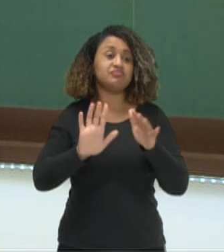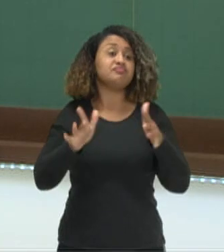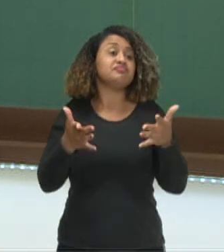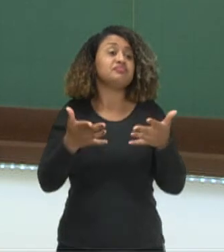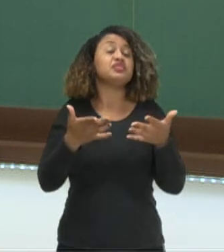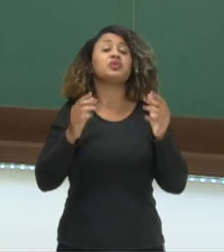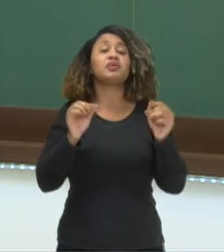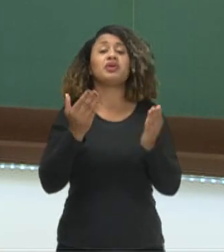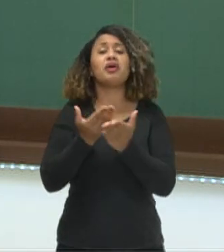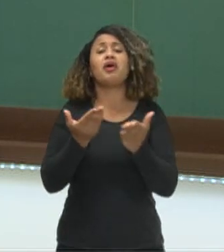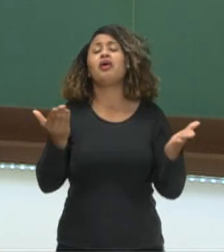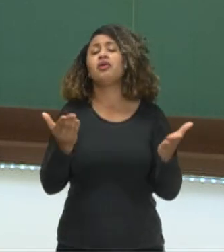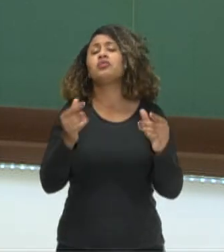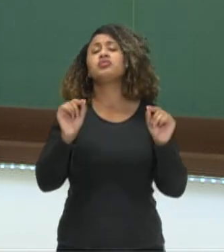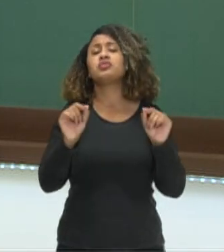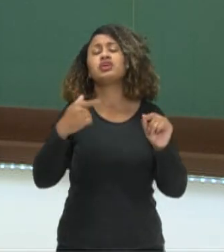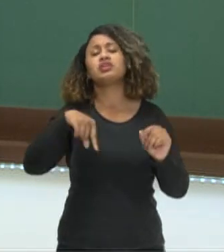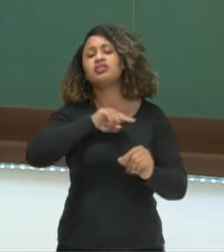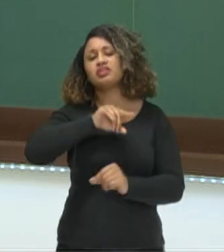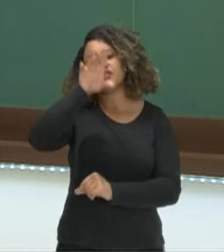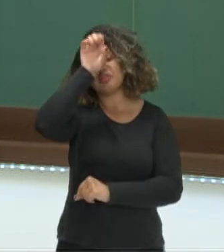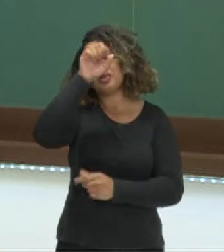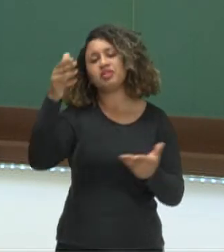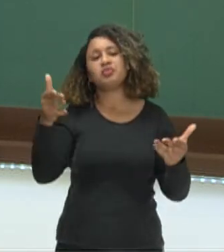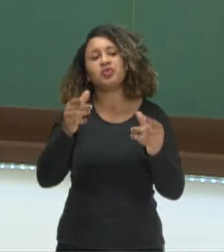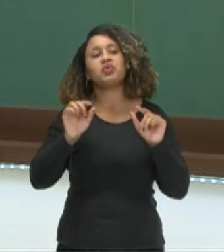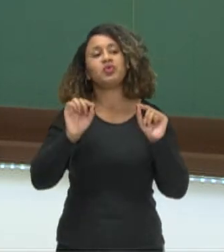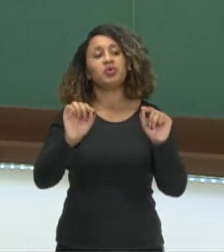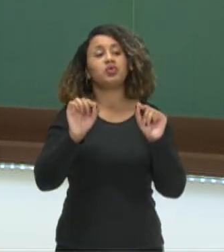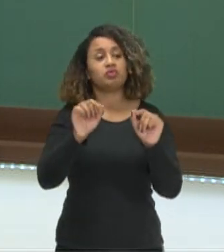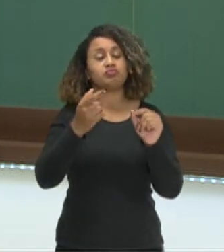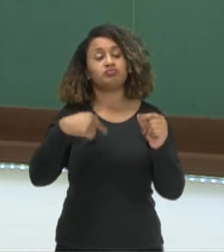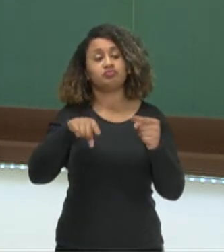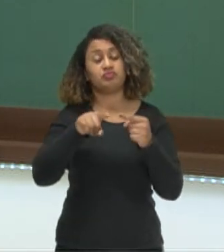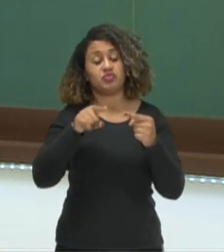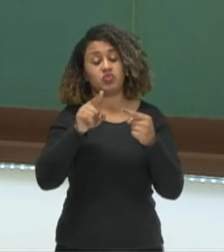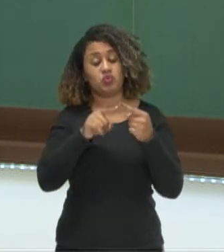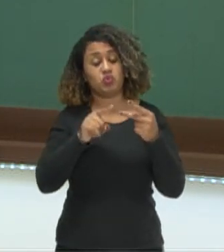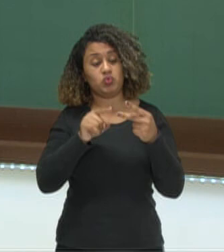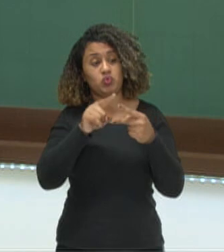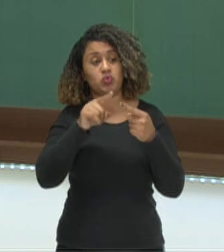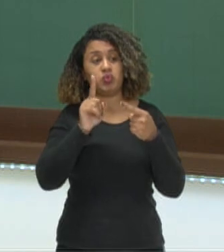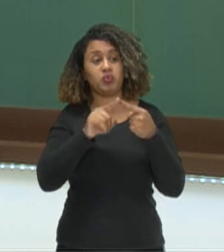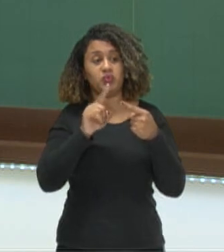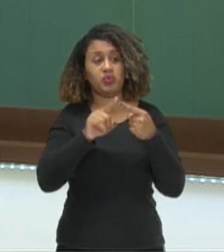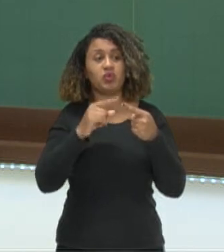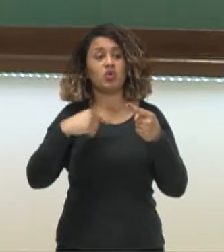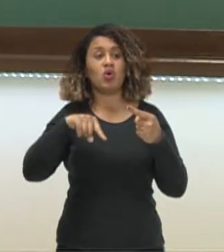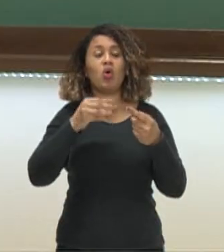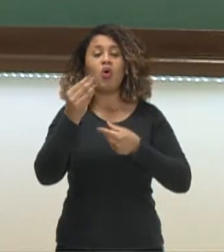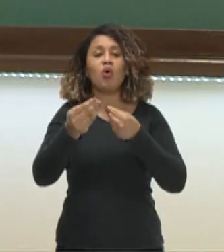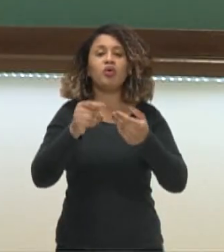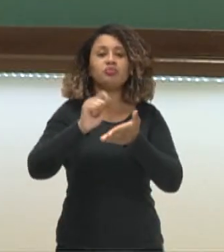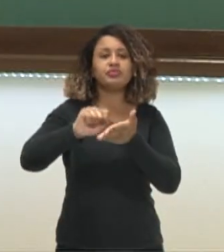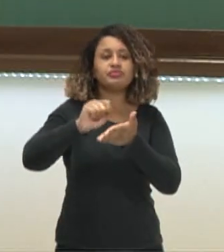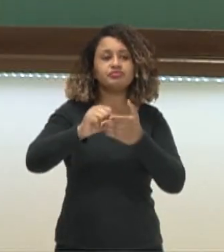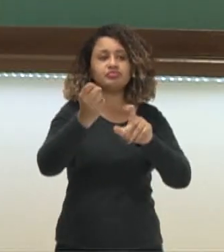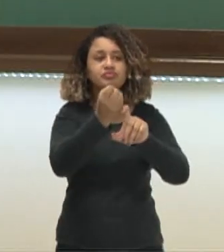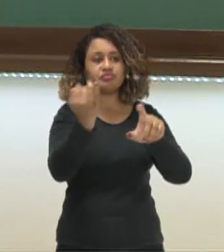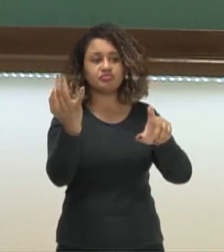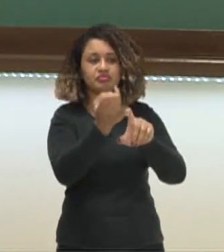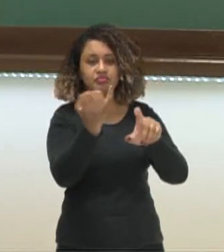a nossa aula, o que nós vimos na nossa aula de hoje? Nós vimos 2 detalhes. Primeiro, como escrever